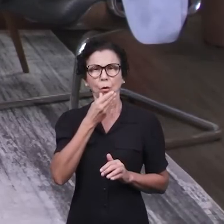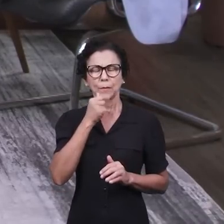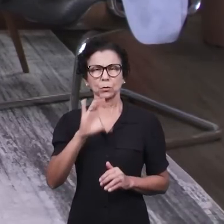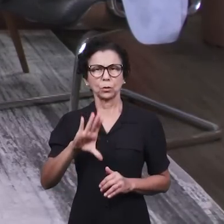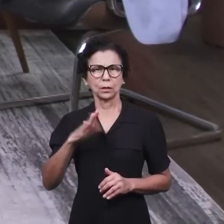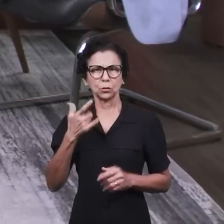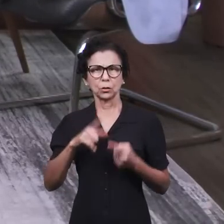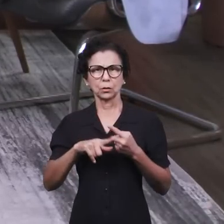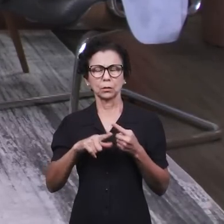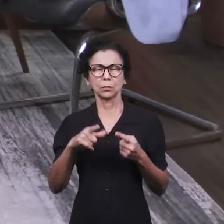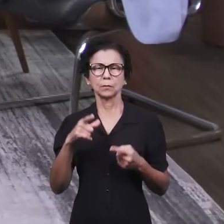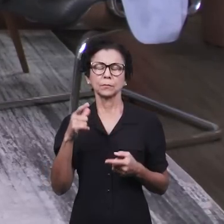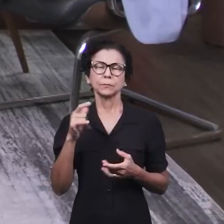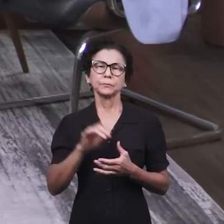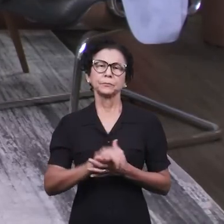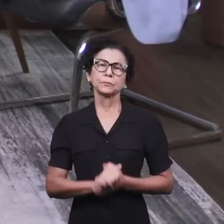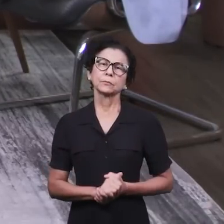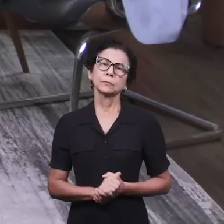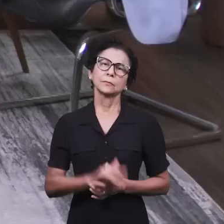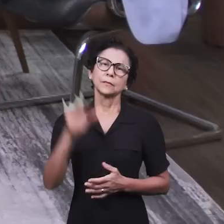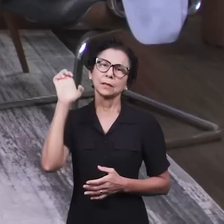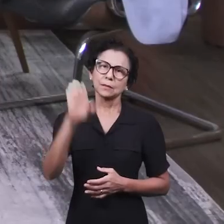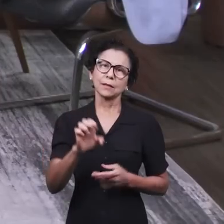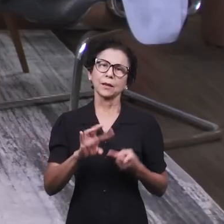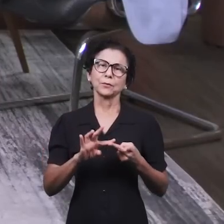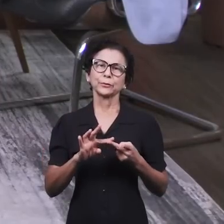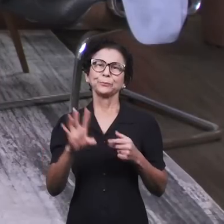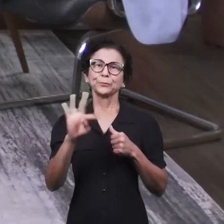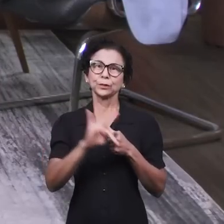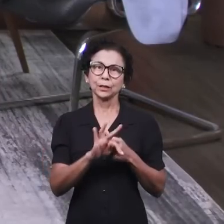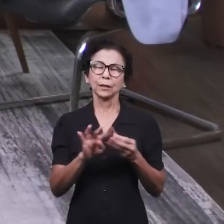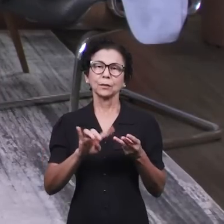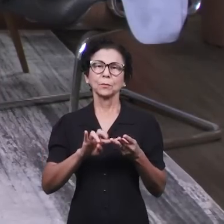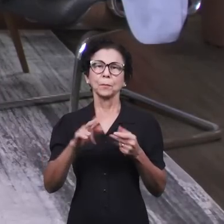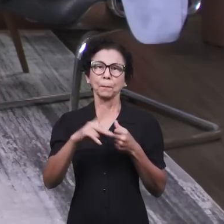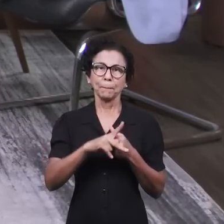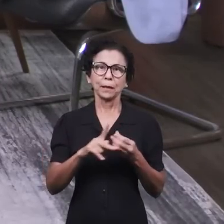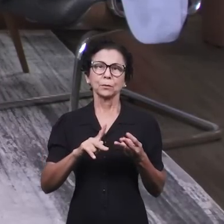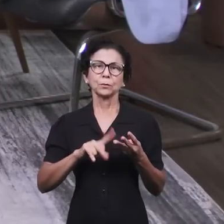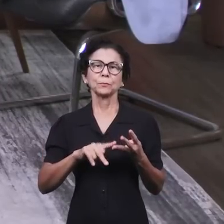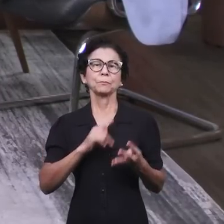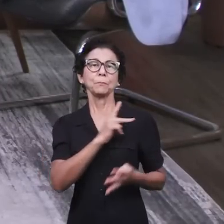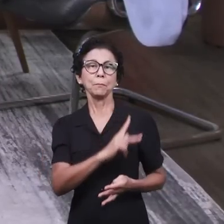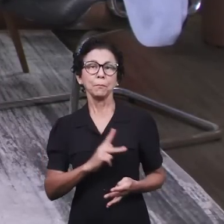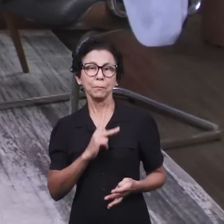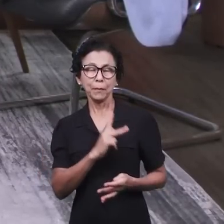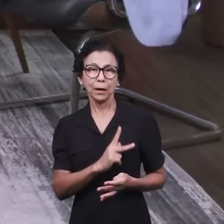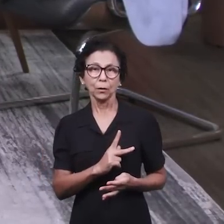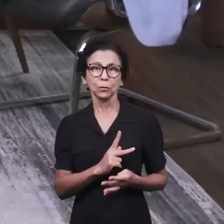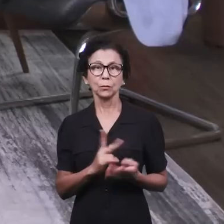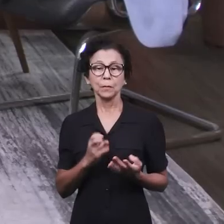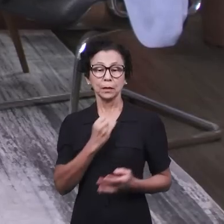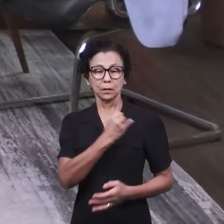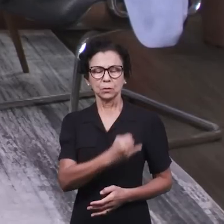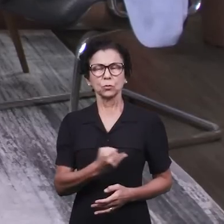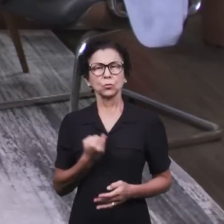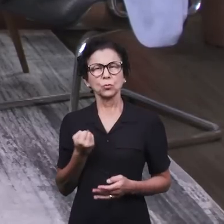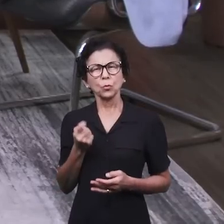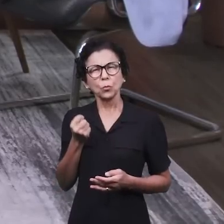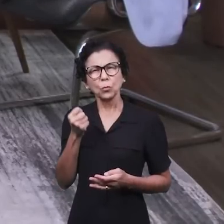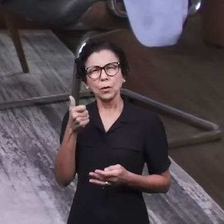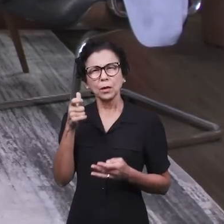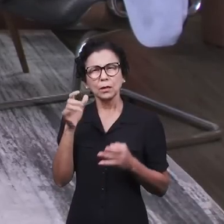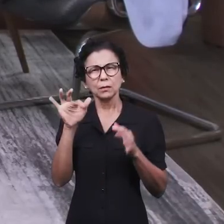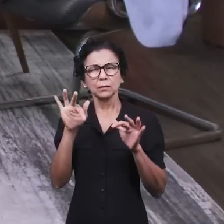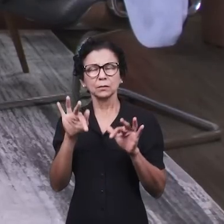função do testemunho da palavra. Falamos de Estevão, de Tiago, de Pedro, de Paulo, mas quando chega o período de João, já é quase o final